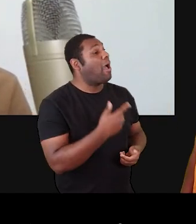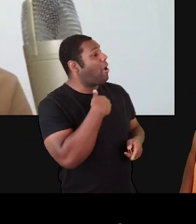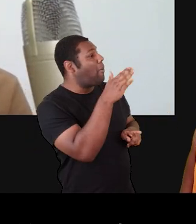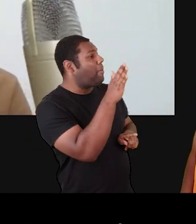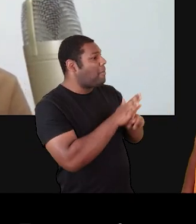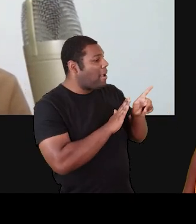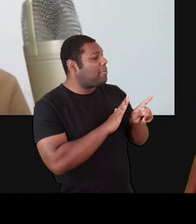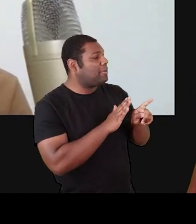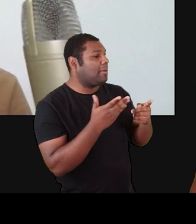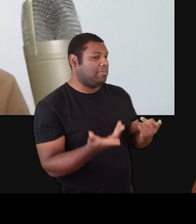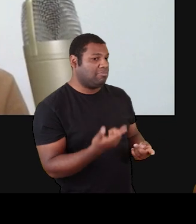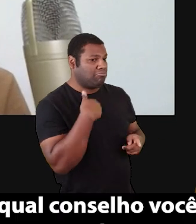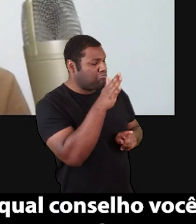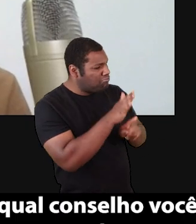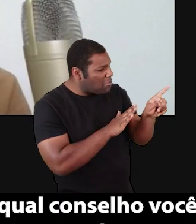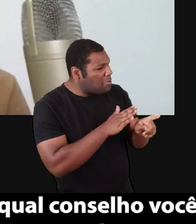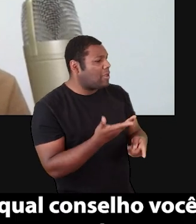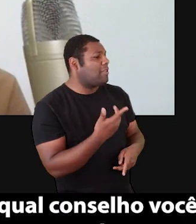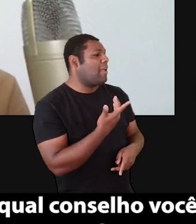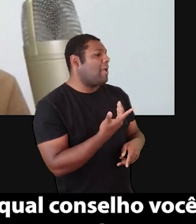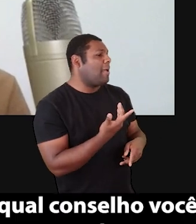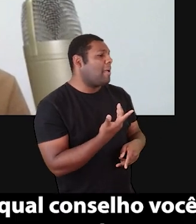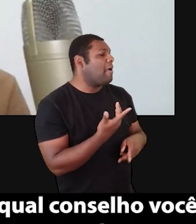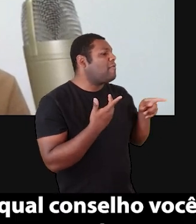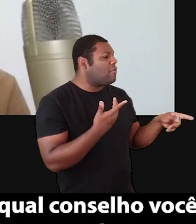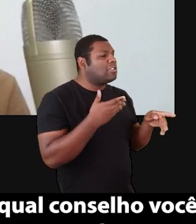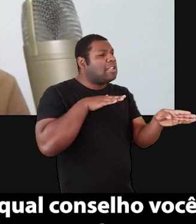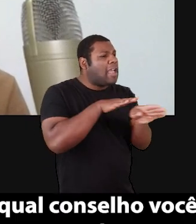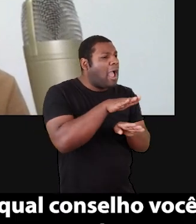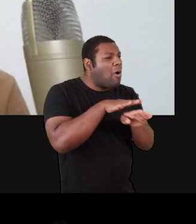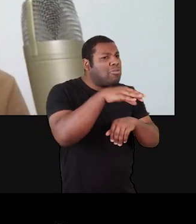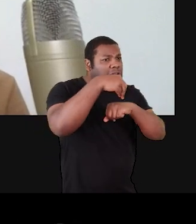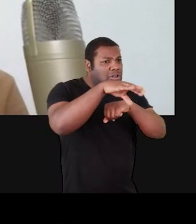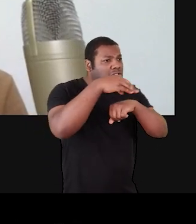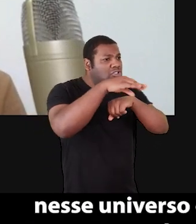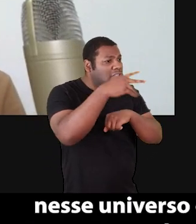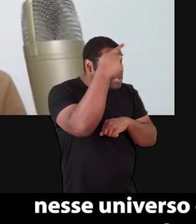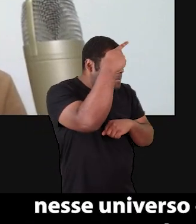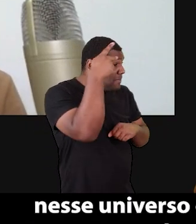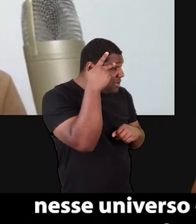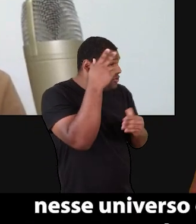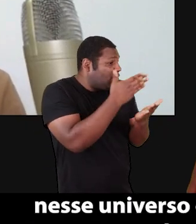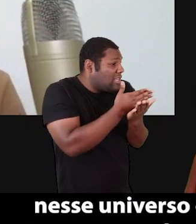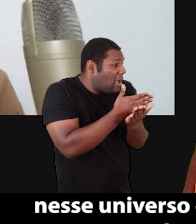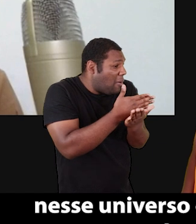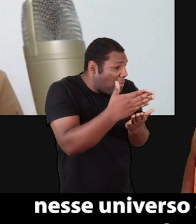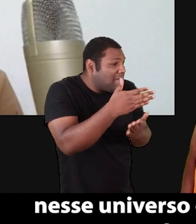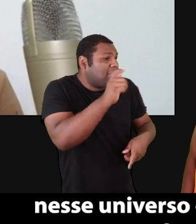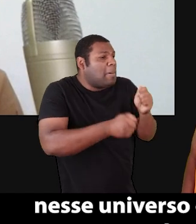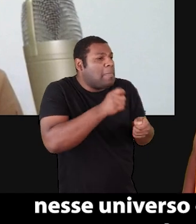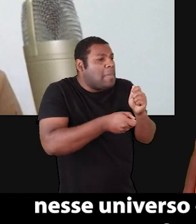te perguntar, Sivuca. Qual conselho você daria para quem está começando agora, para quem está entrando nesse universo da